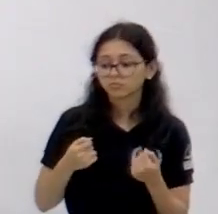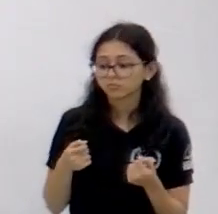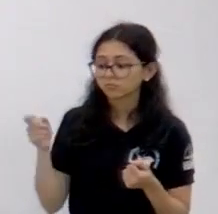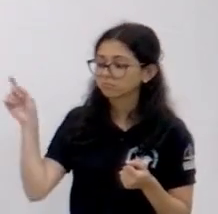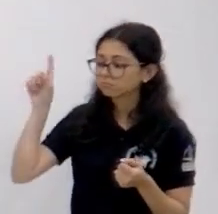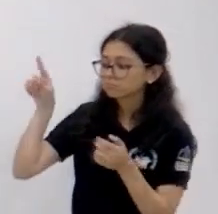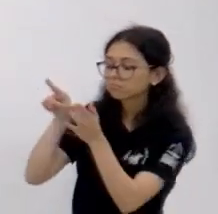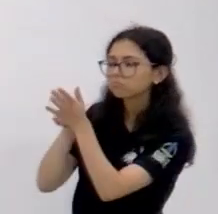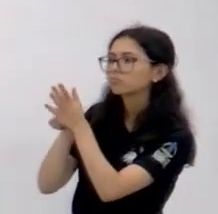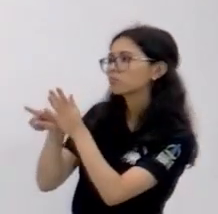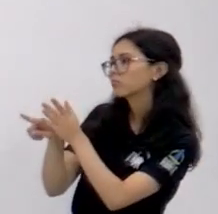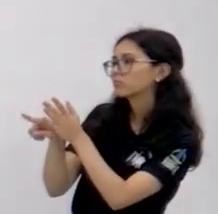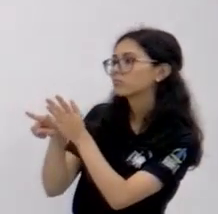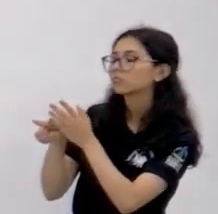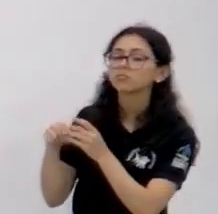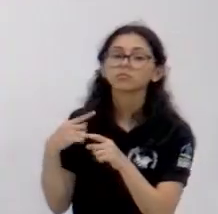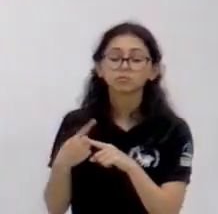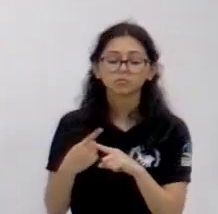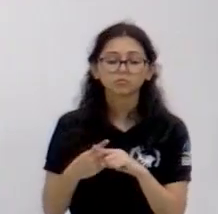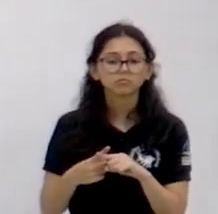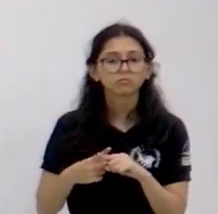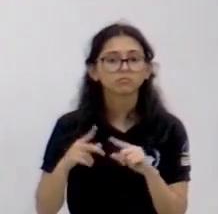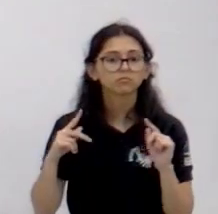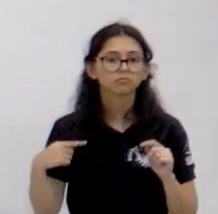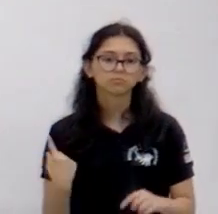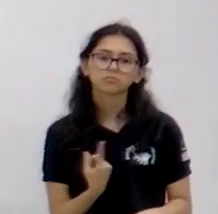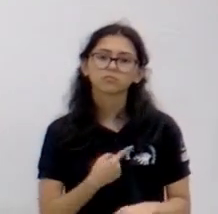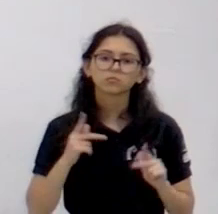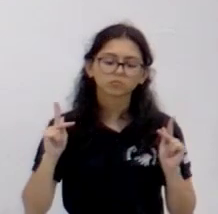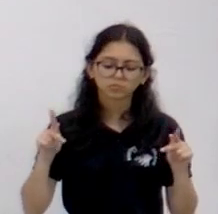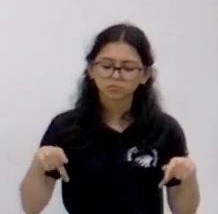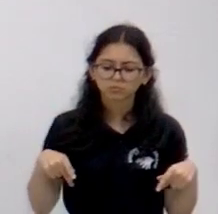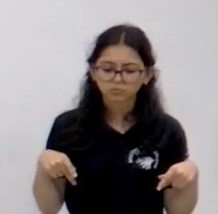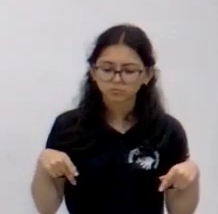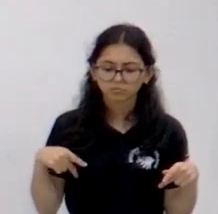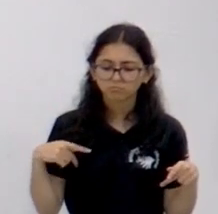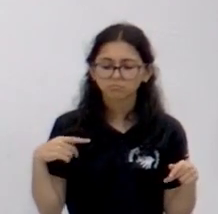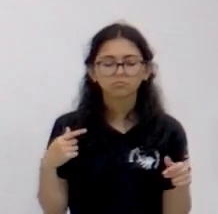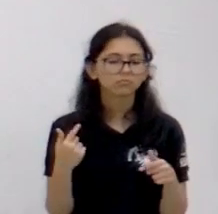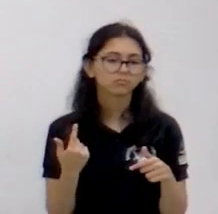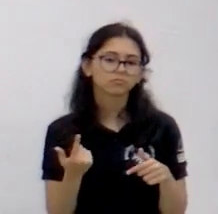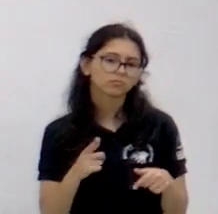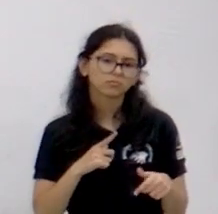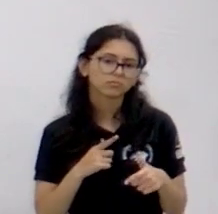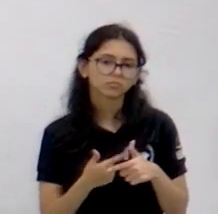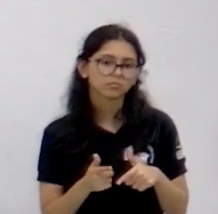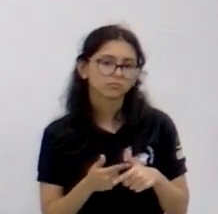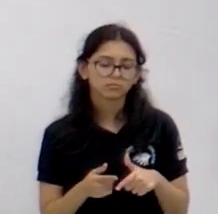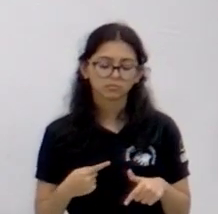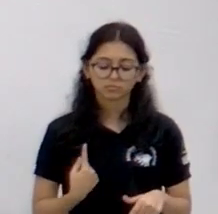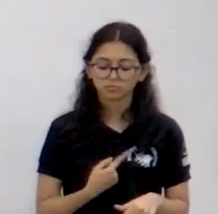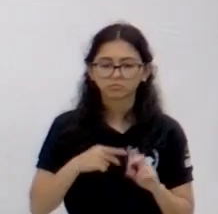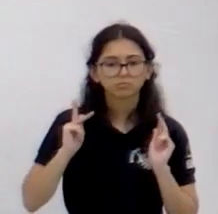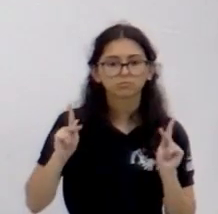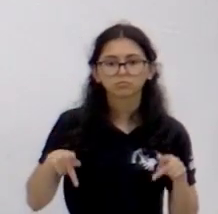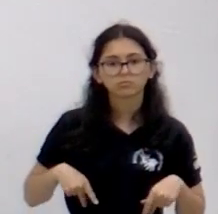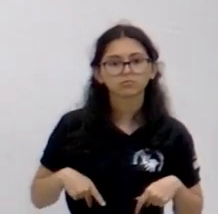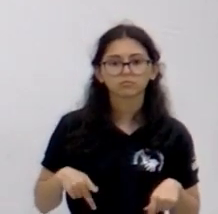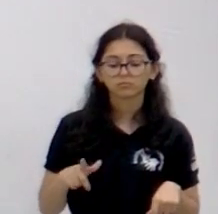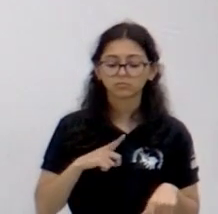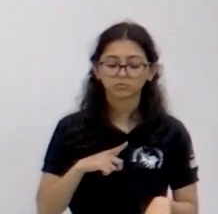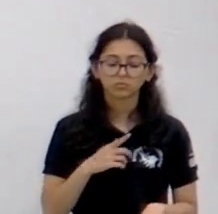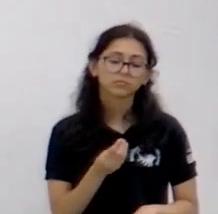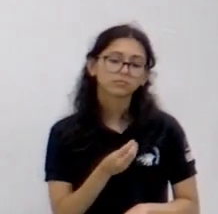suas limitações, da sua percepção, das nossas fragilidades. E naquele